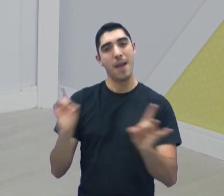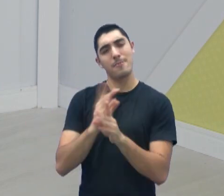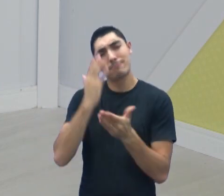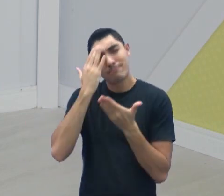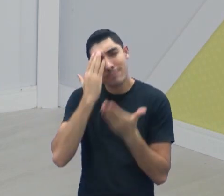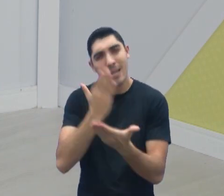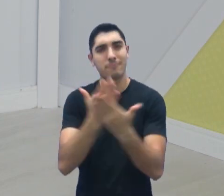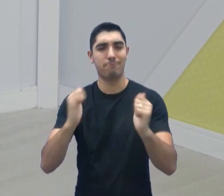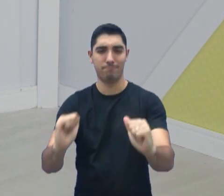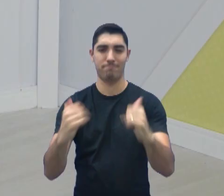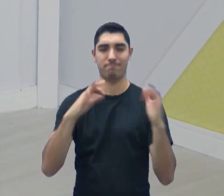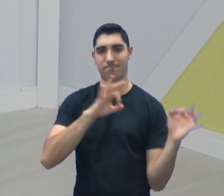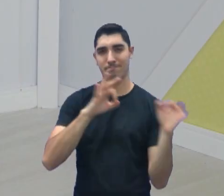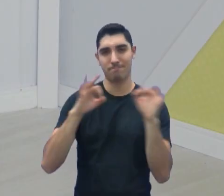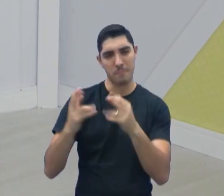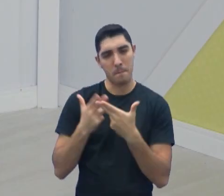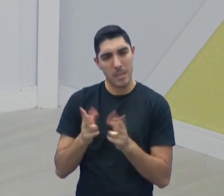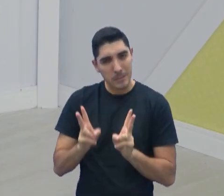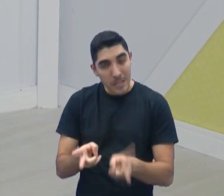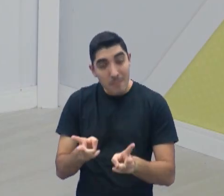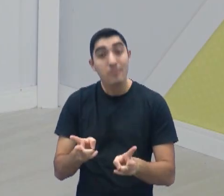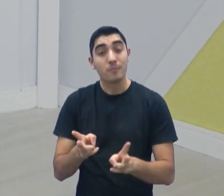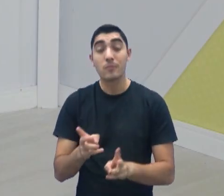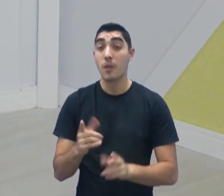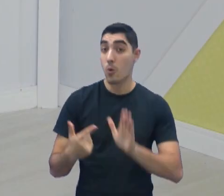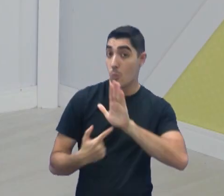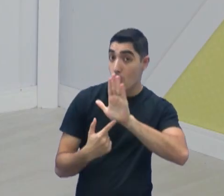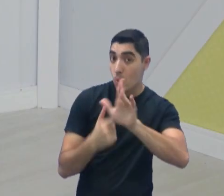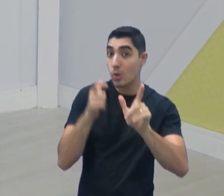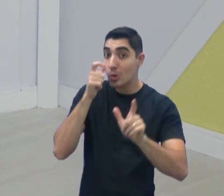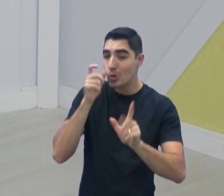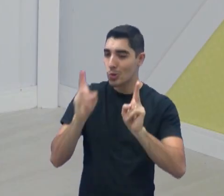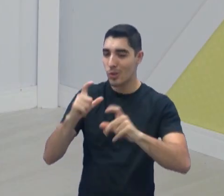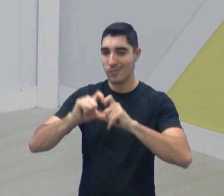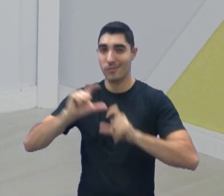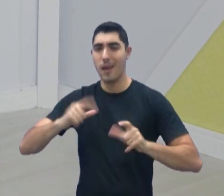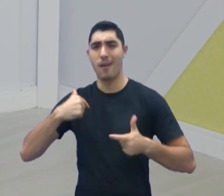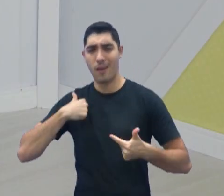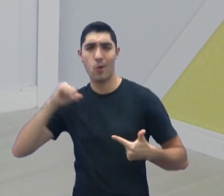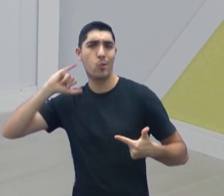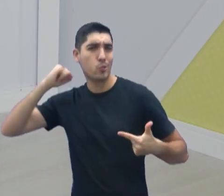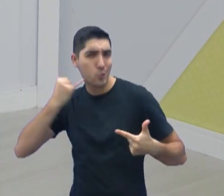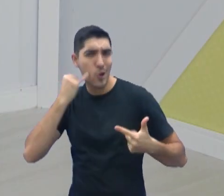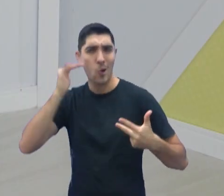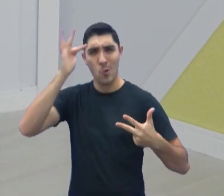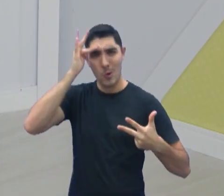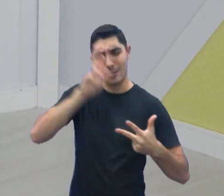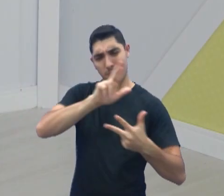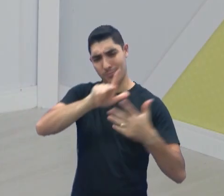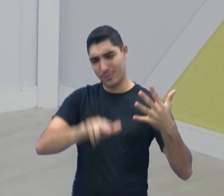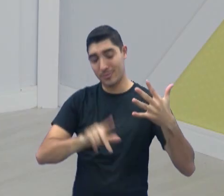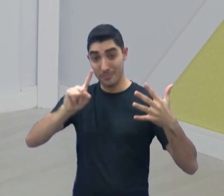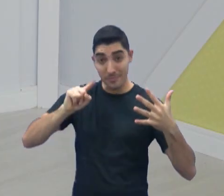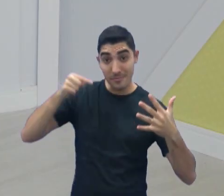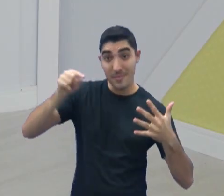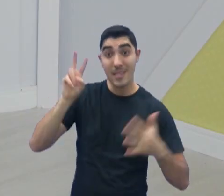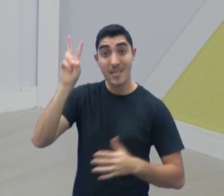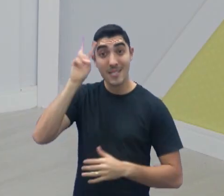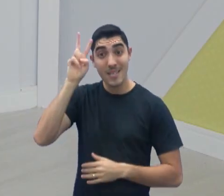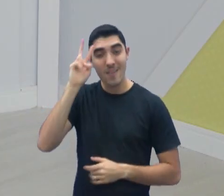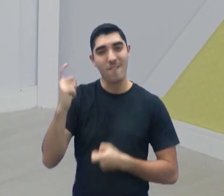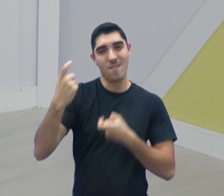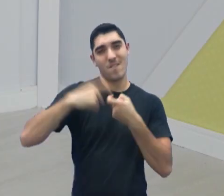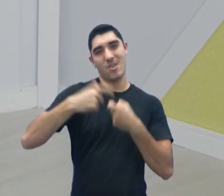sua audiência, a sua paciência. Você fica agora com a programação da TV Câmara. Eu, João, Luizão e grande equipe, a gente volta na segunda-feira pra te